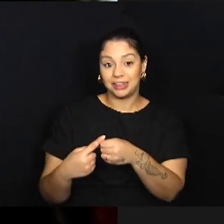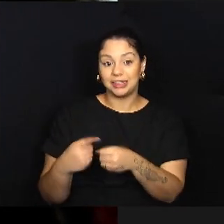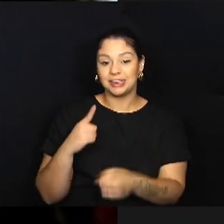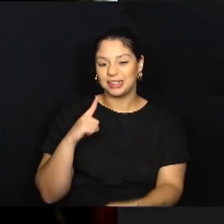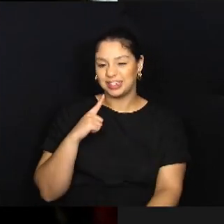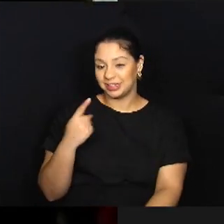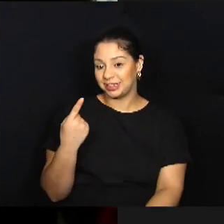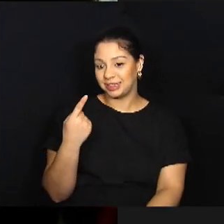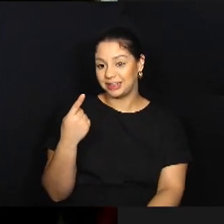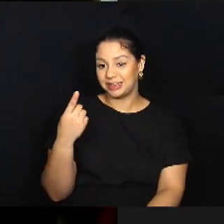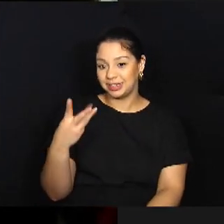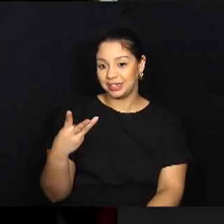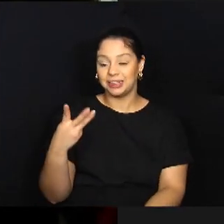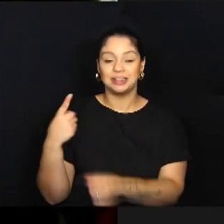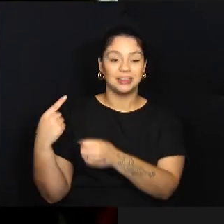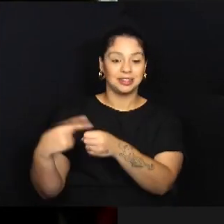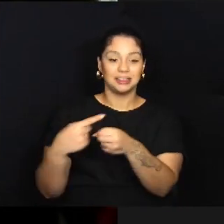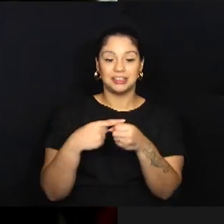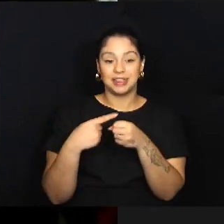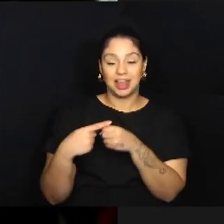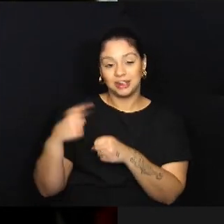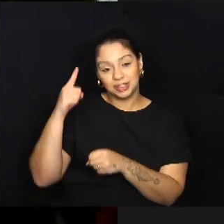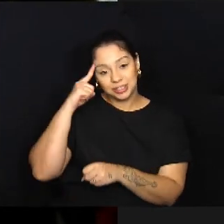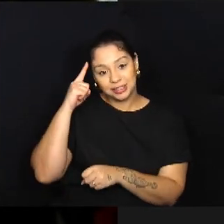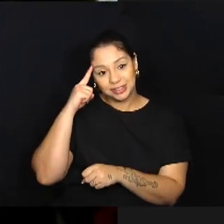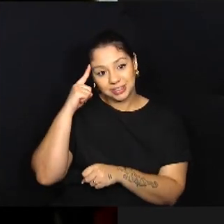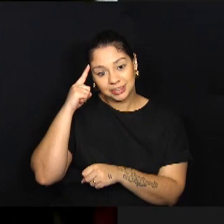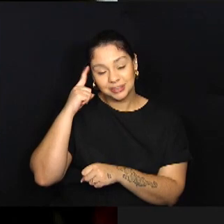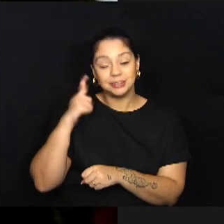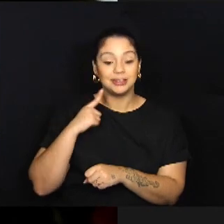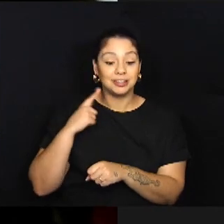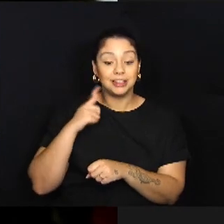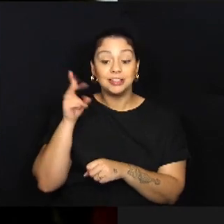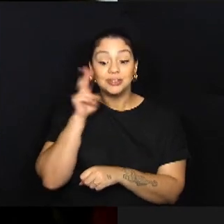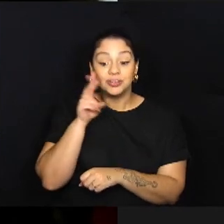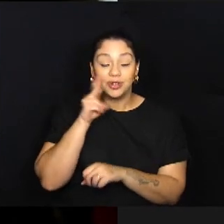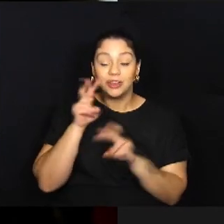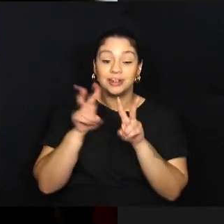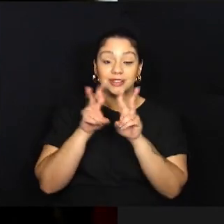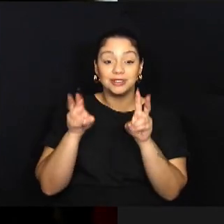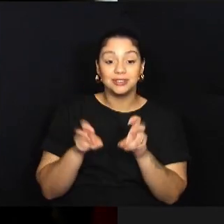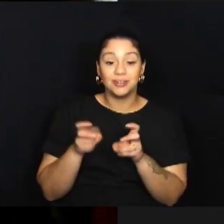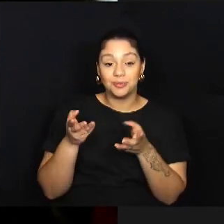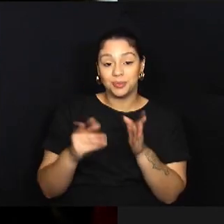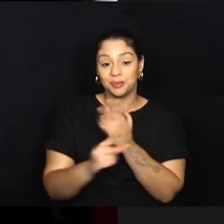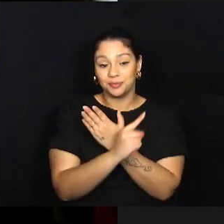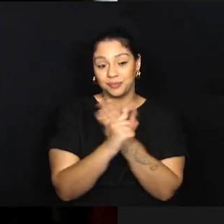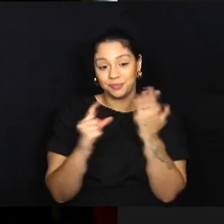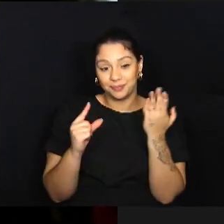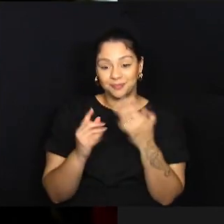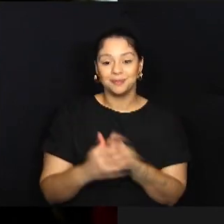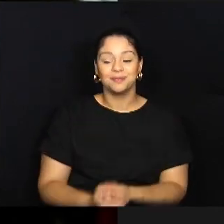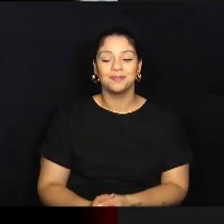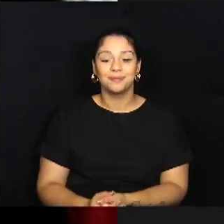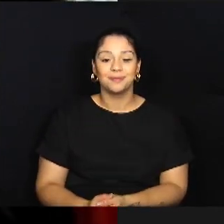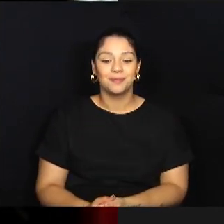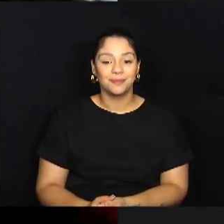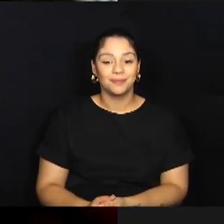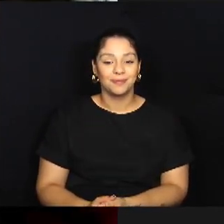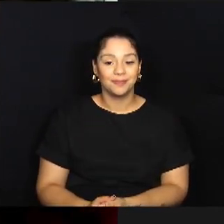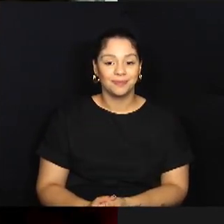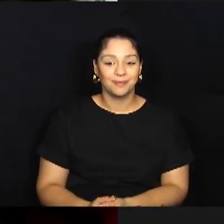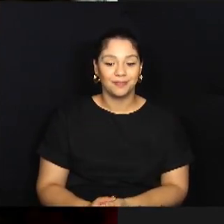13 cidades, nesses dias todos, né? Coletando histórias sobre Fernando Sabino e o Geraldo Viramundo. Ô Glória, e essa